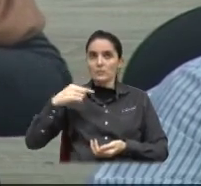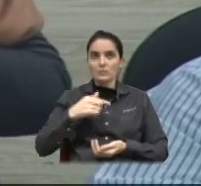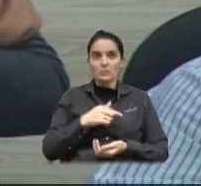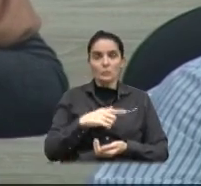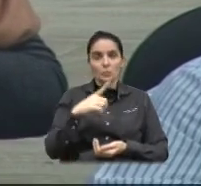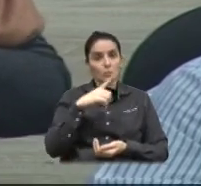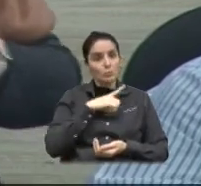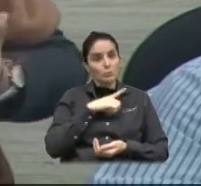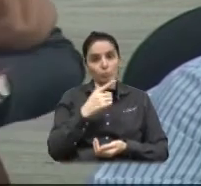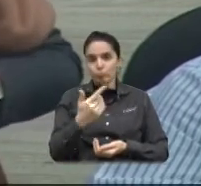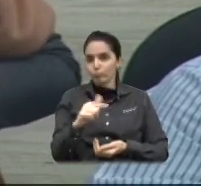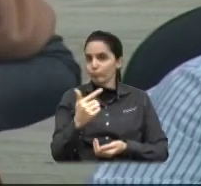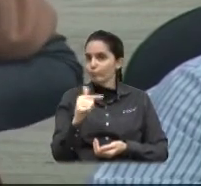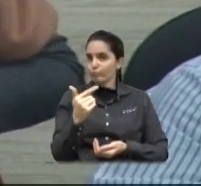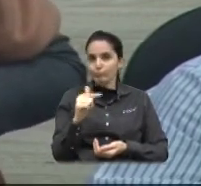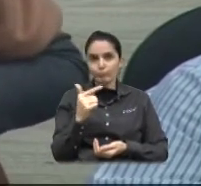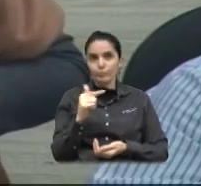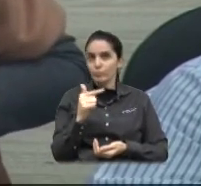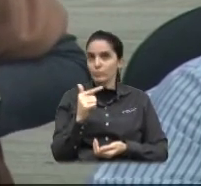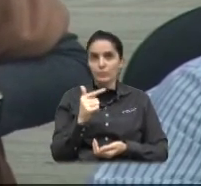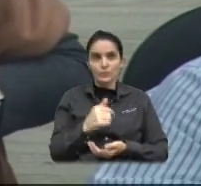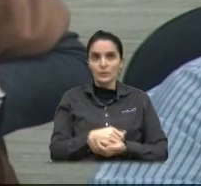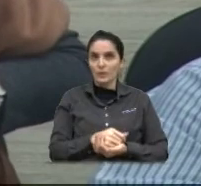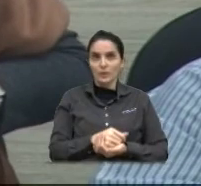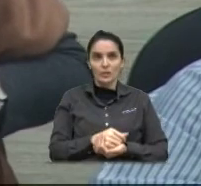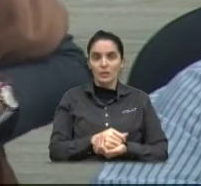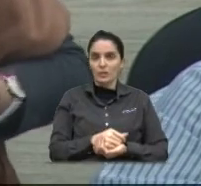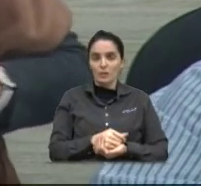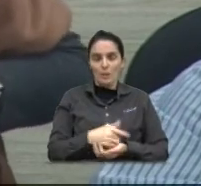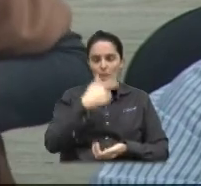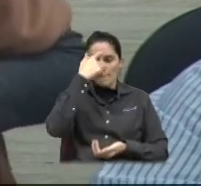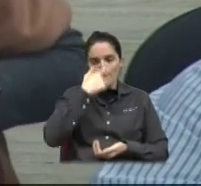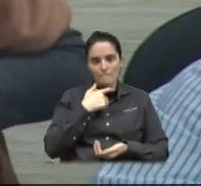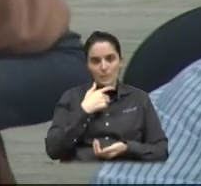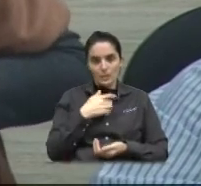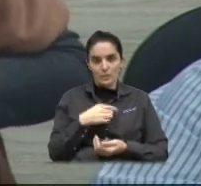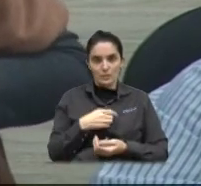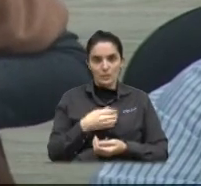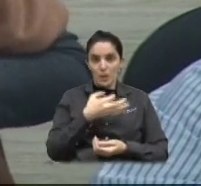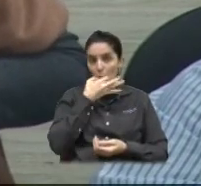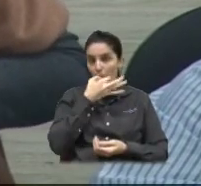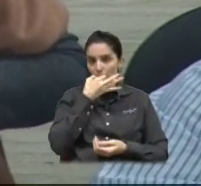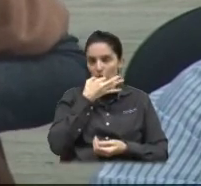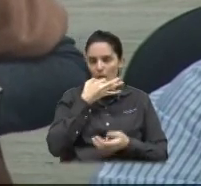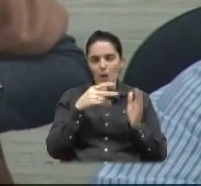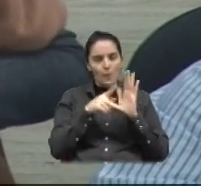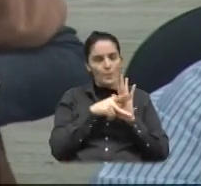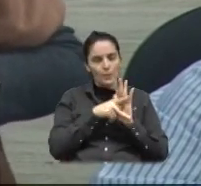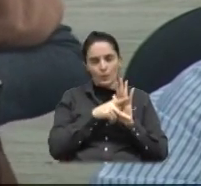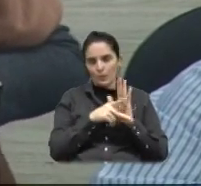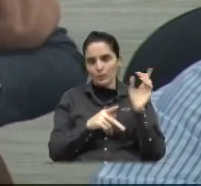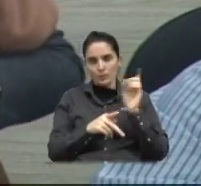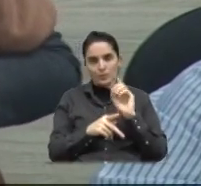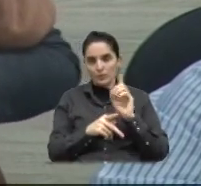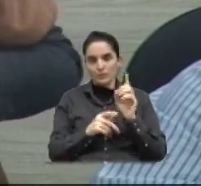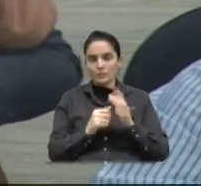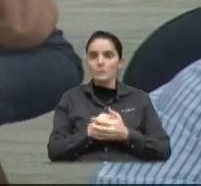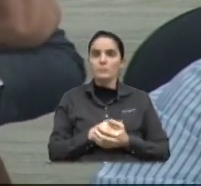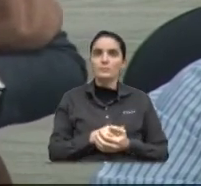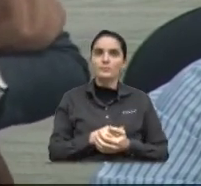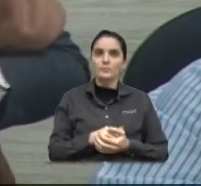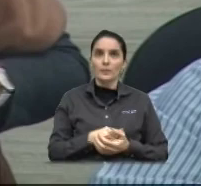condições eu acho que a gente não pode levar para o lado pessoal eu aspiro a gente não pode levar a questão